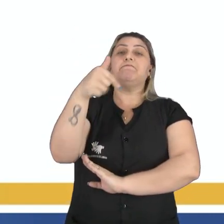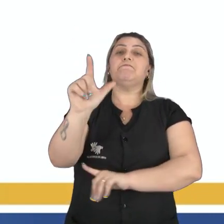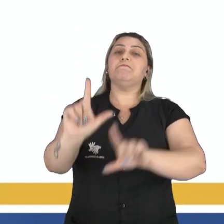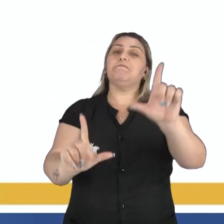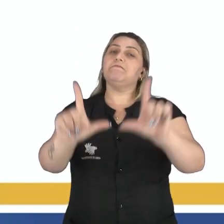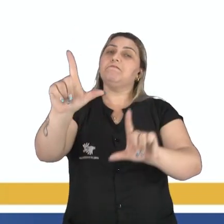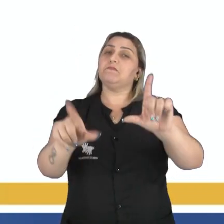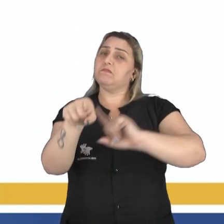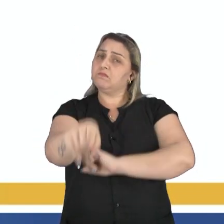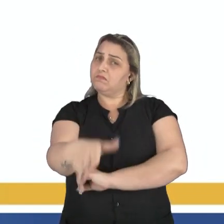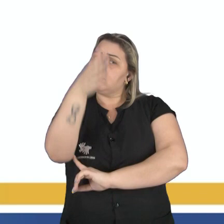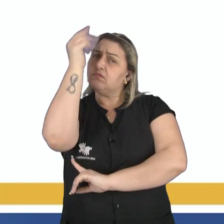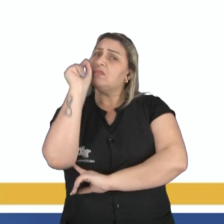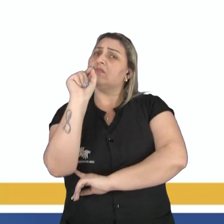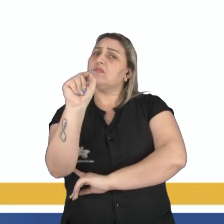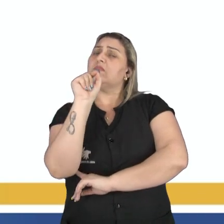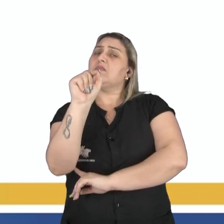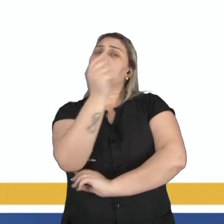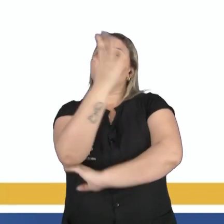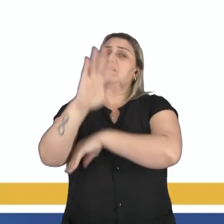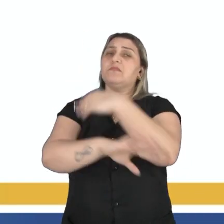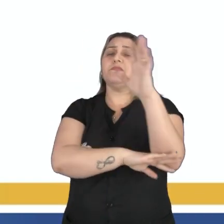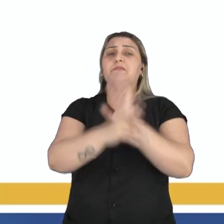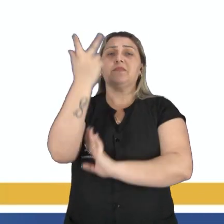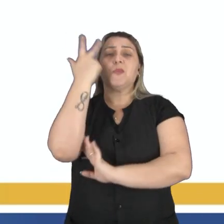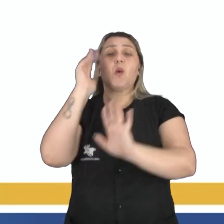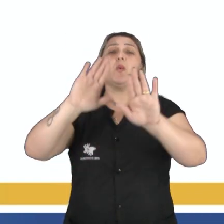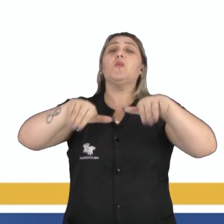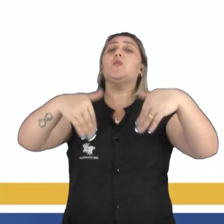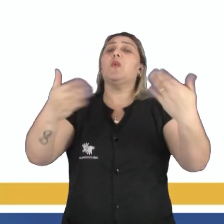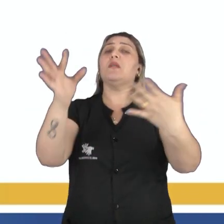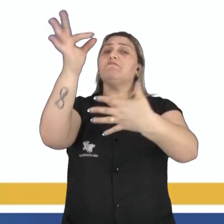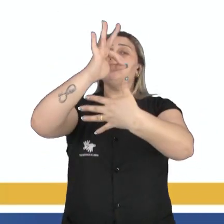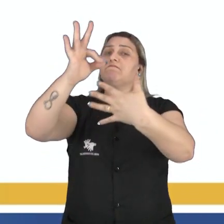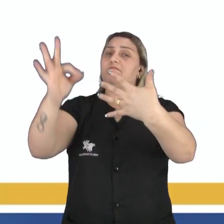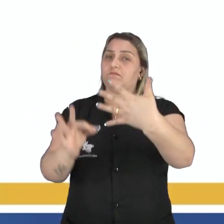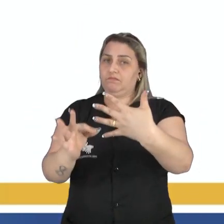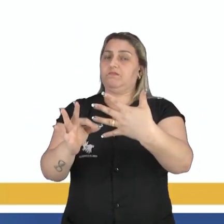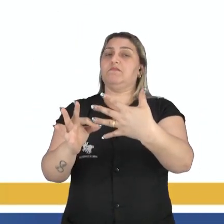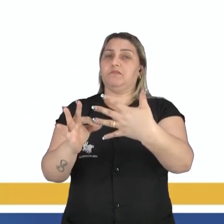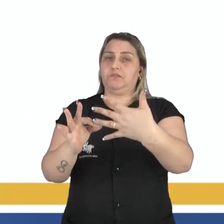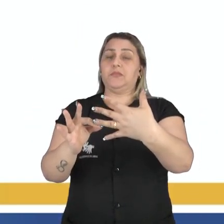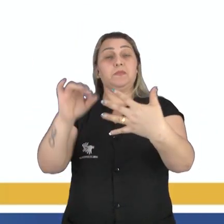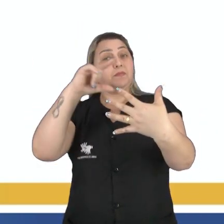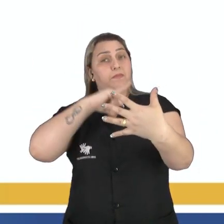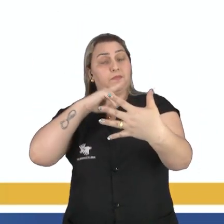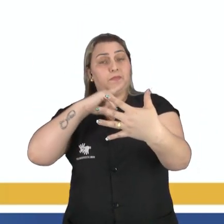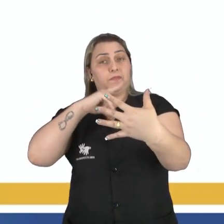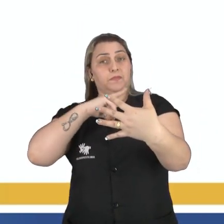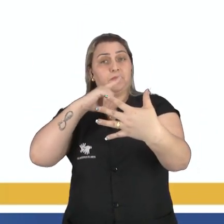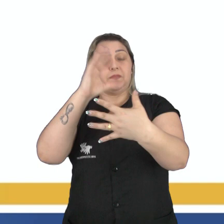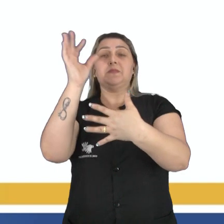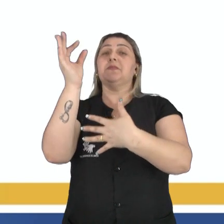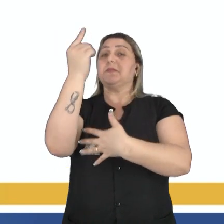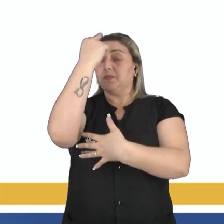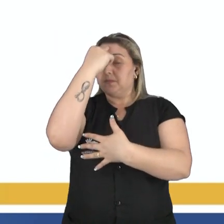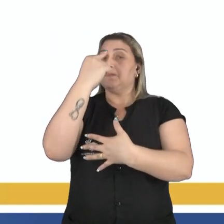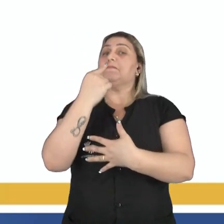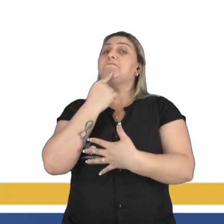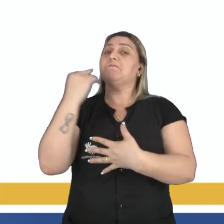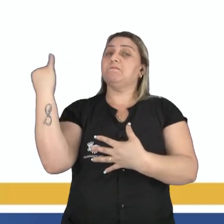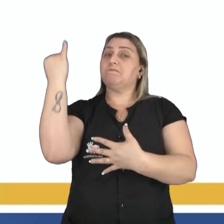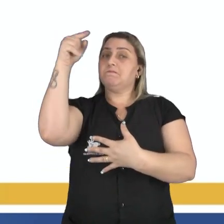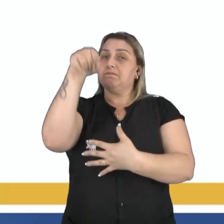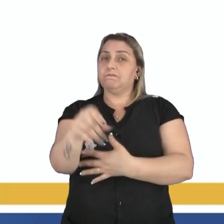lado. Você sabe o que é uma paisagem natural? Quais são os elementos que existem nessa paisagem? Isso